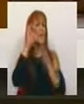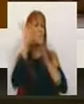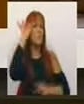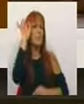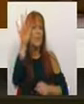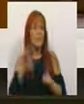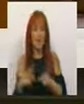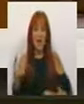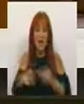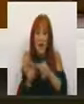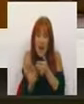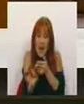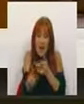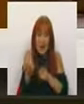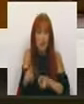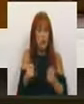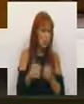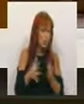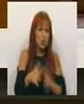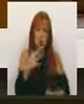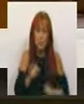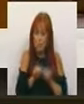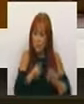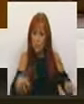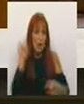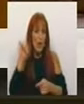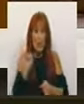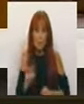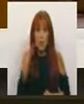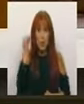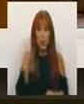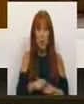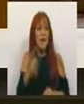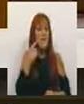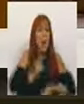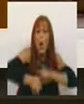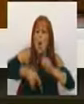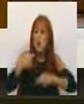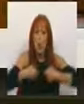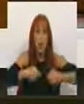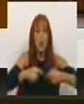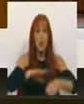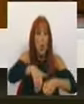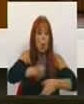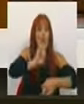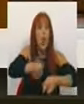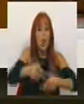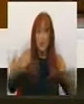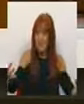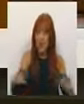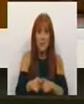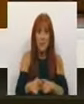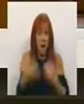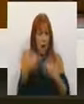fazer uma análise pormenorizada de toda a cadeia de valor do turismo para identificar custos de contexto se tyson